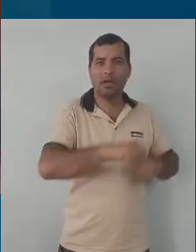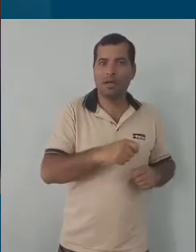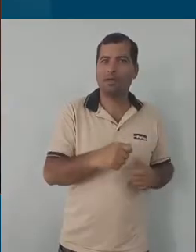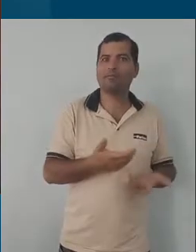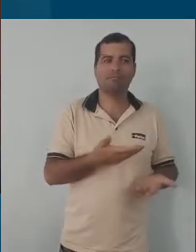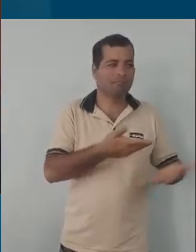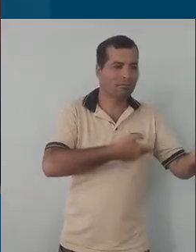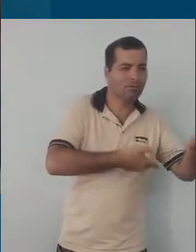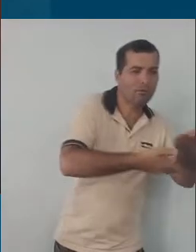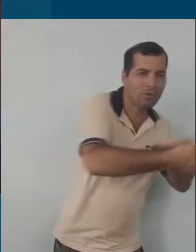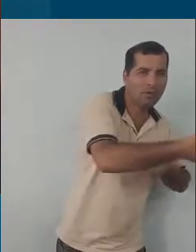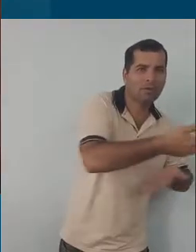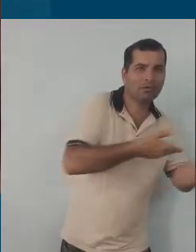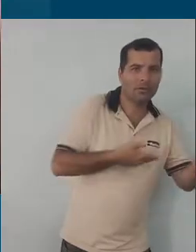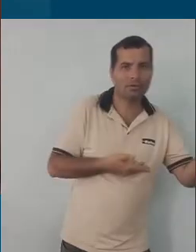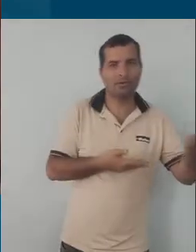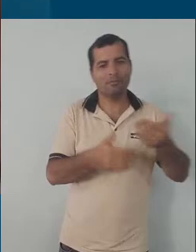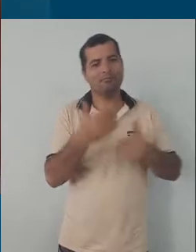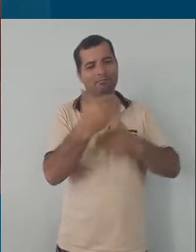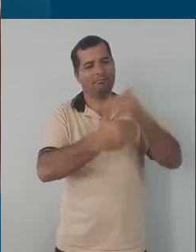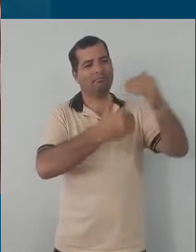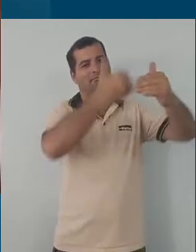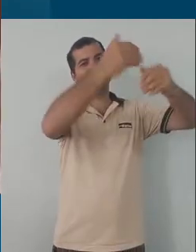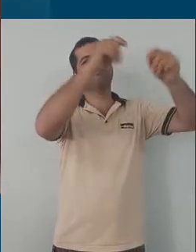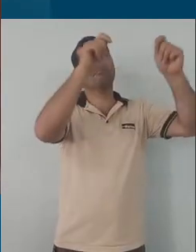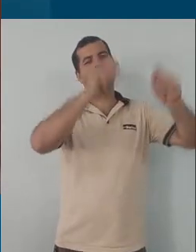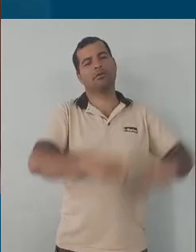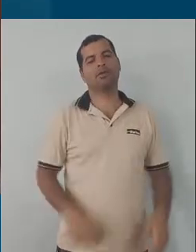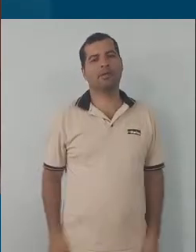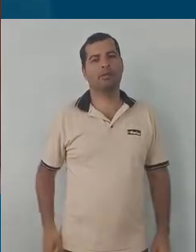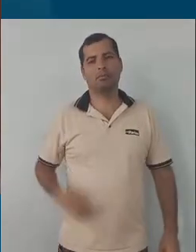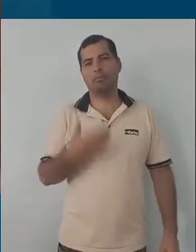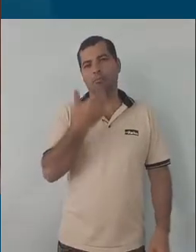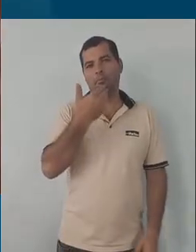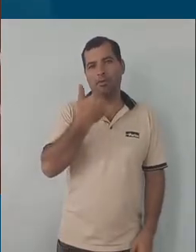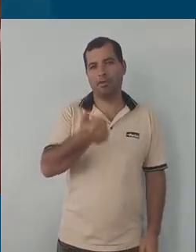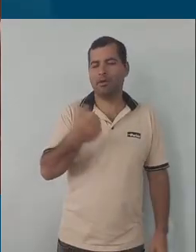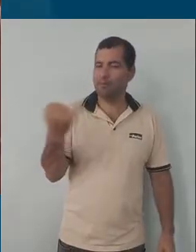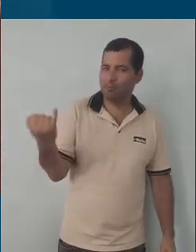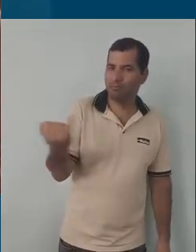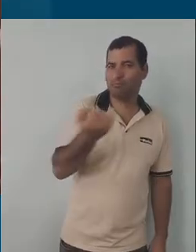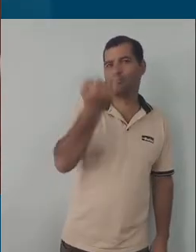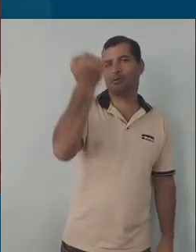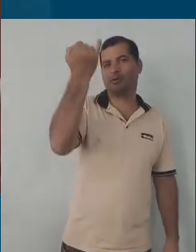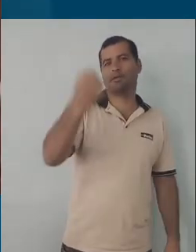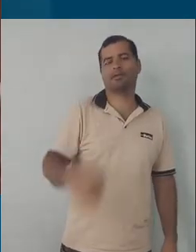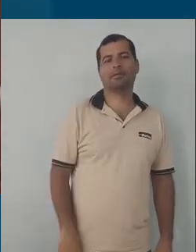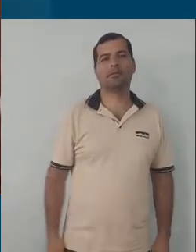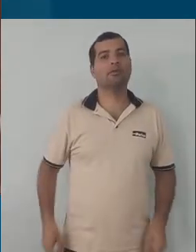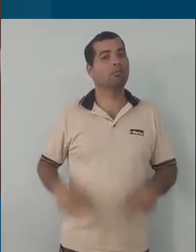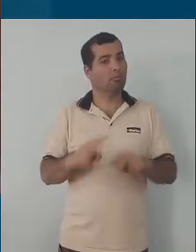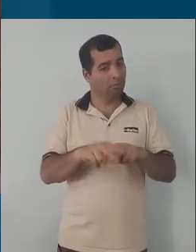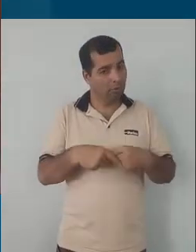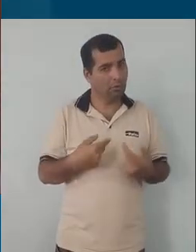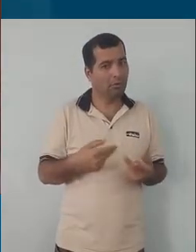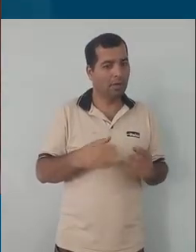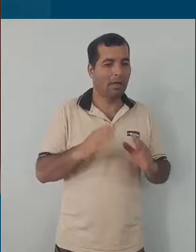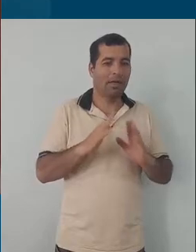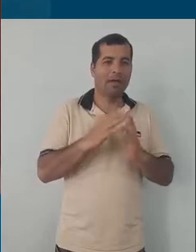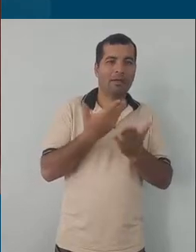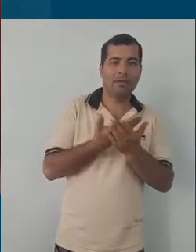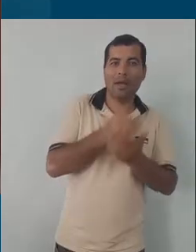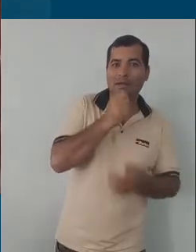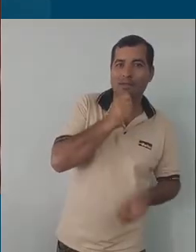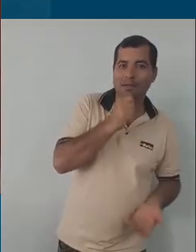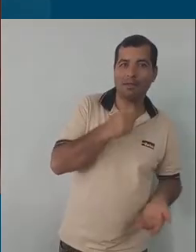com níveis de desenvolvimento diferente é fundamental. Isso que a escola não descobriu ainda, né? Porque a gente quer